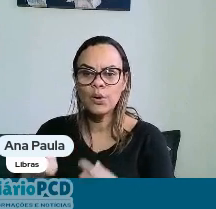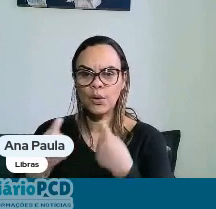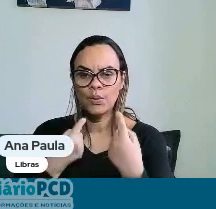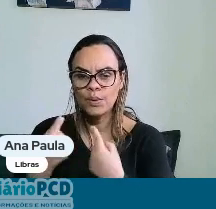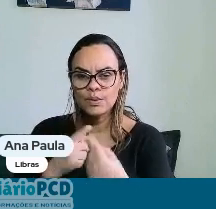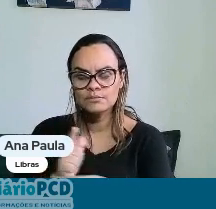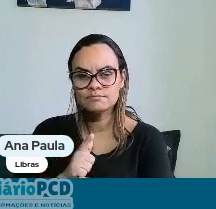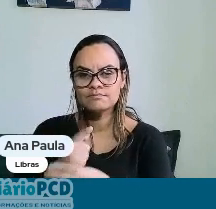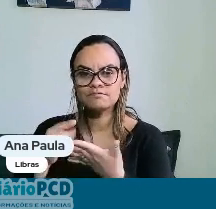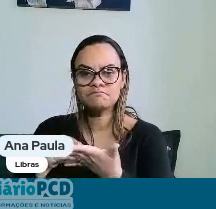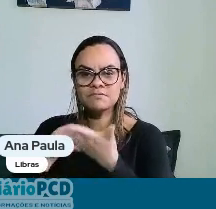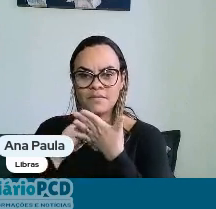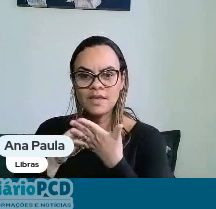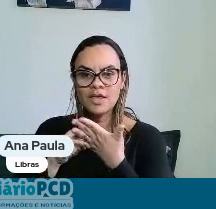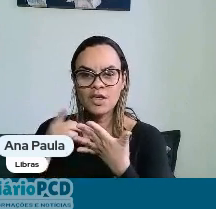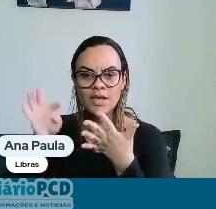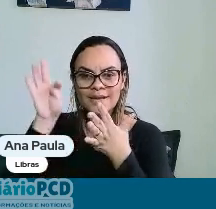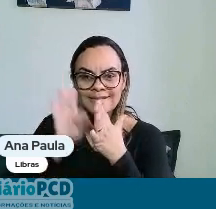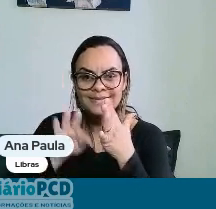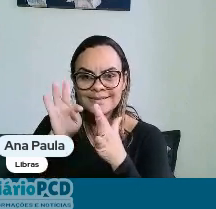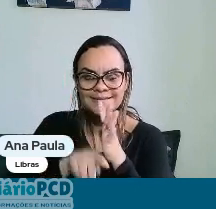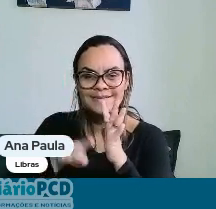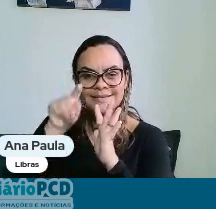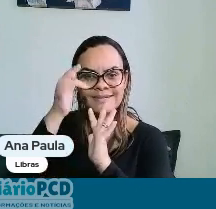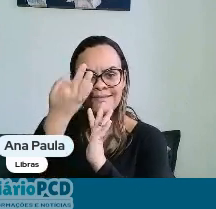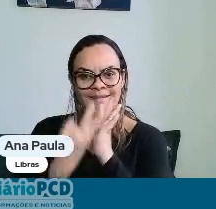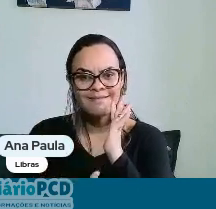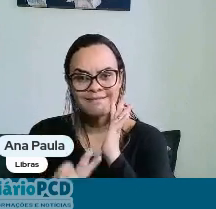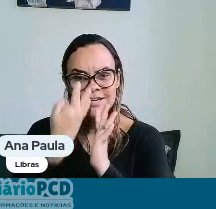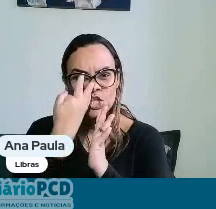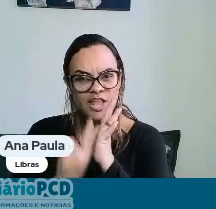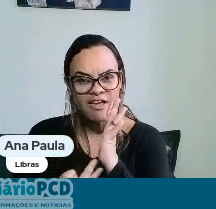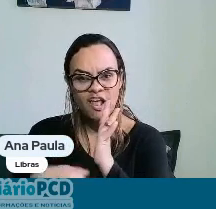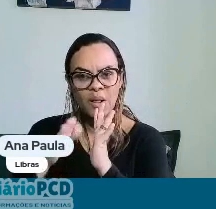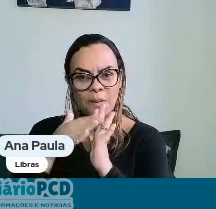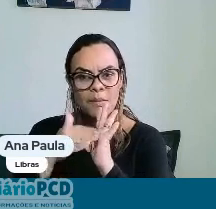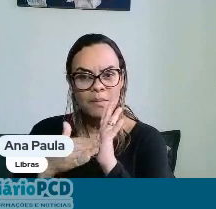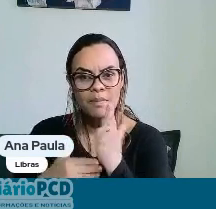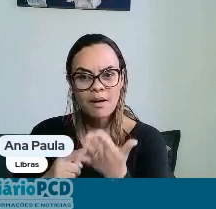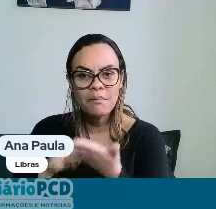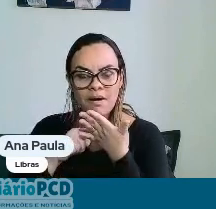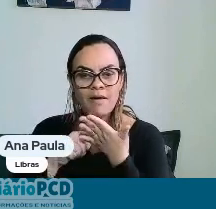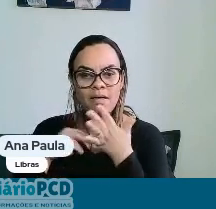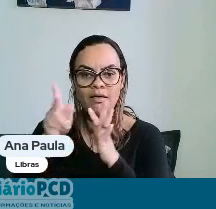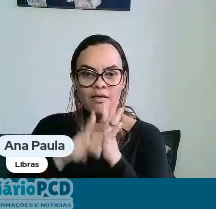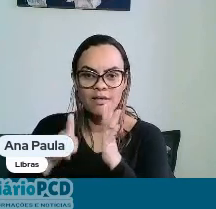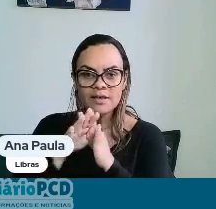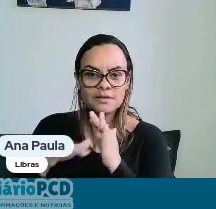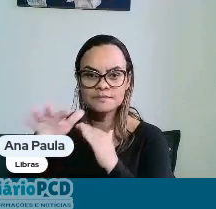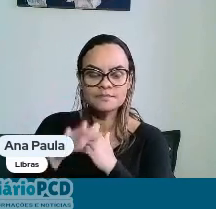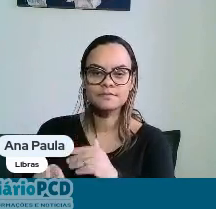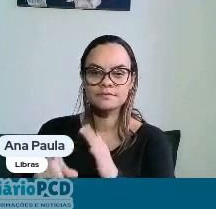ter todos os textos da legislação infraconstitucional para discutir, fazer o projeto geral, Constituição,